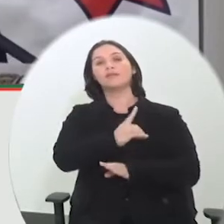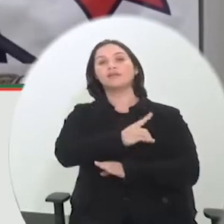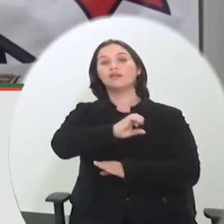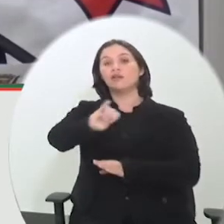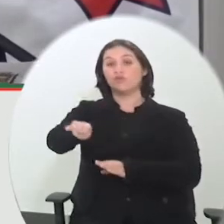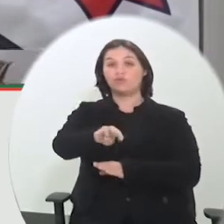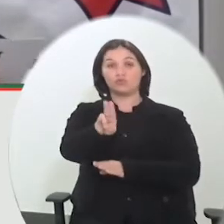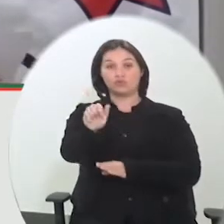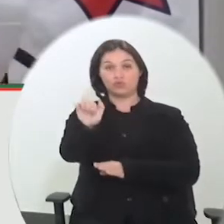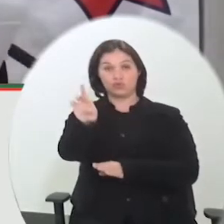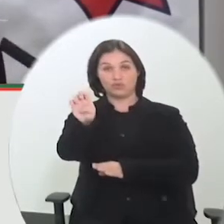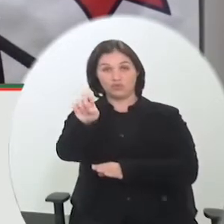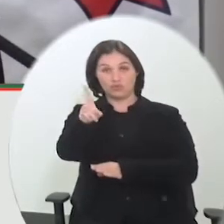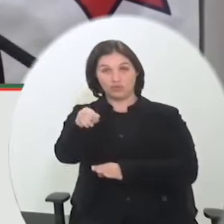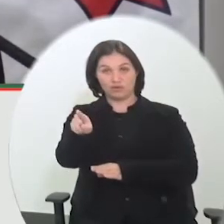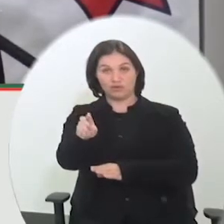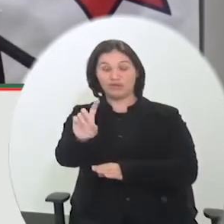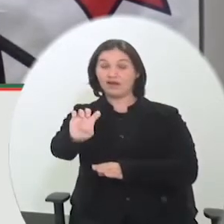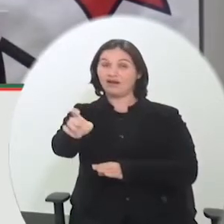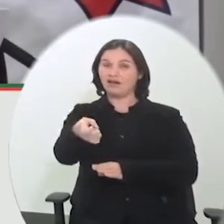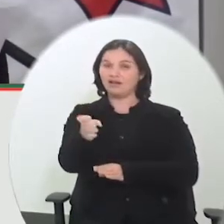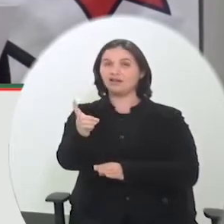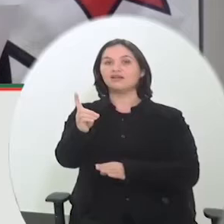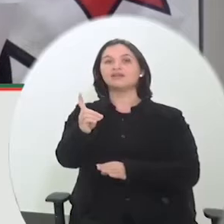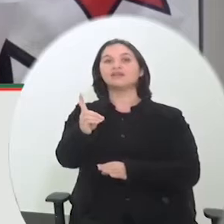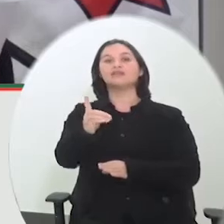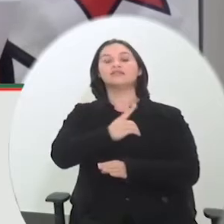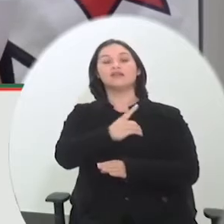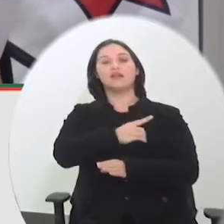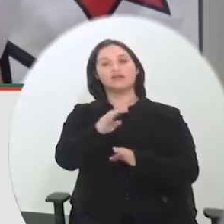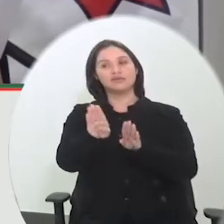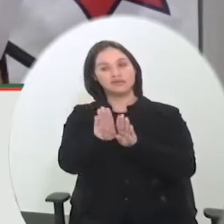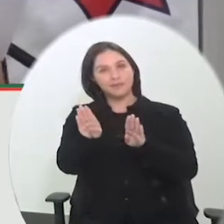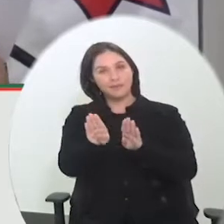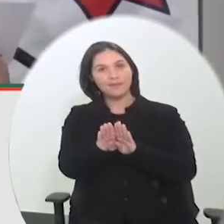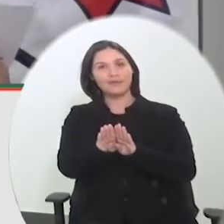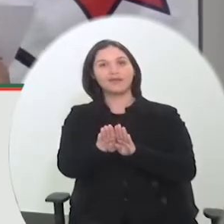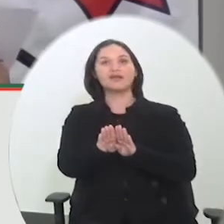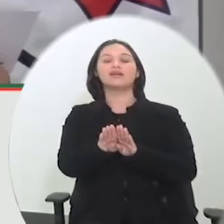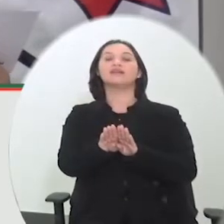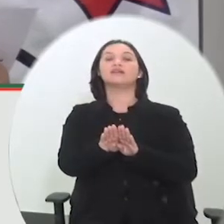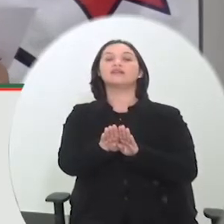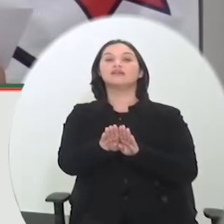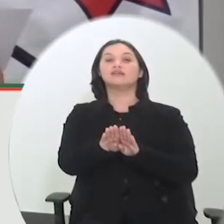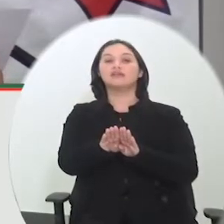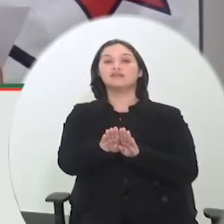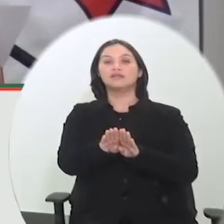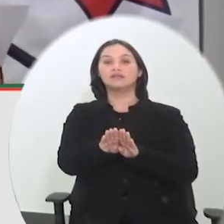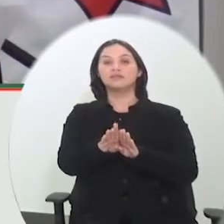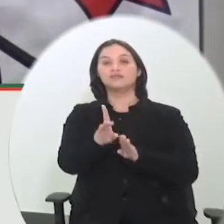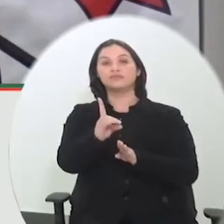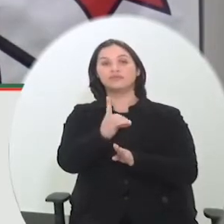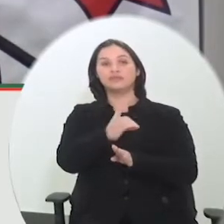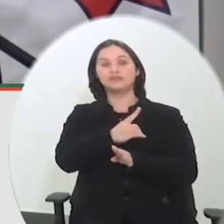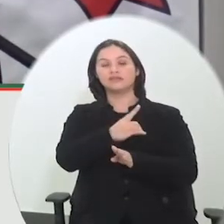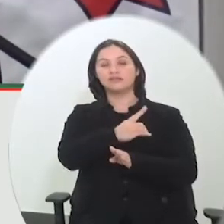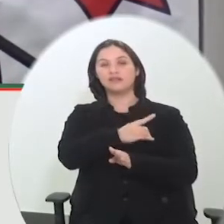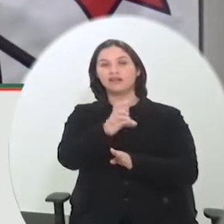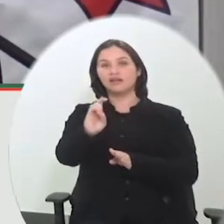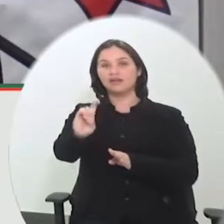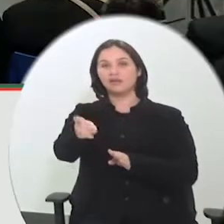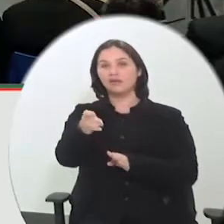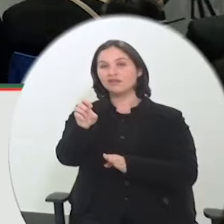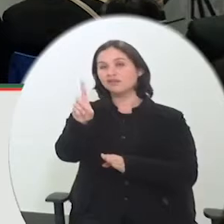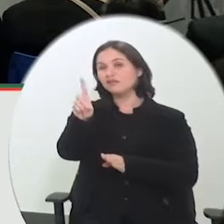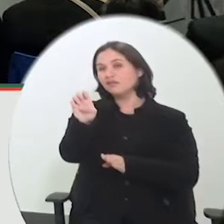Souza Medeiros, também ex-delegado regional dessa casa. Delegado Valdenei de Bona, também ex-delegado aqui da